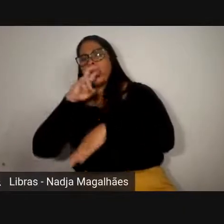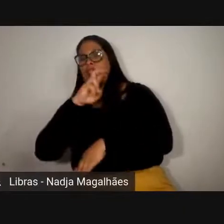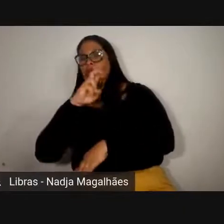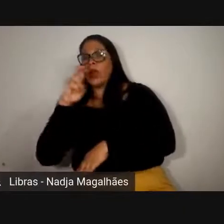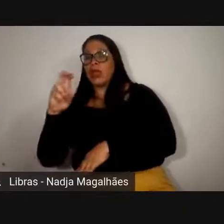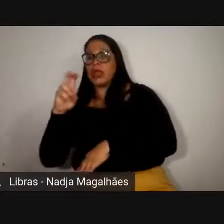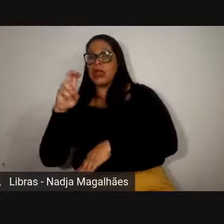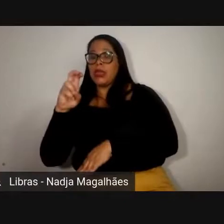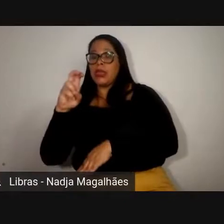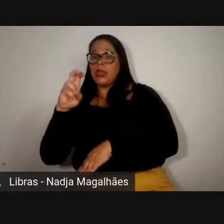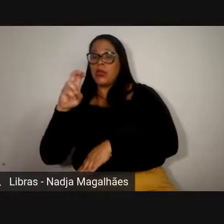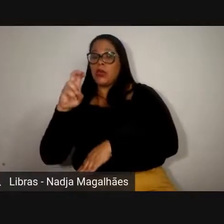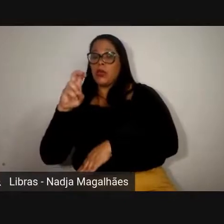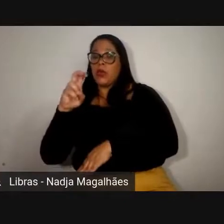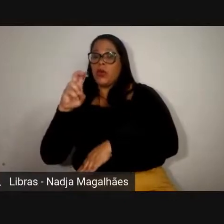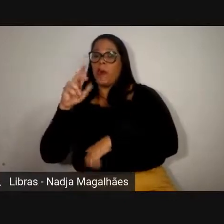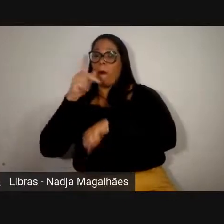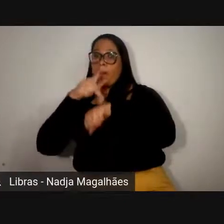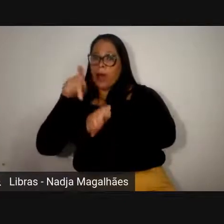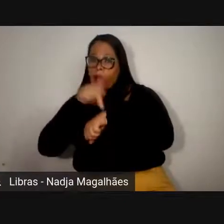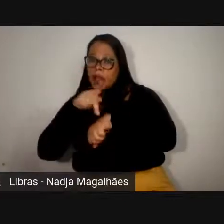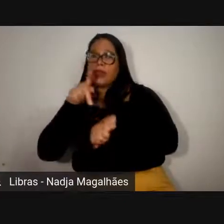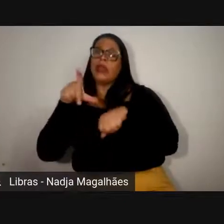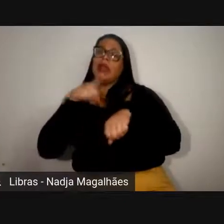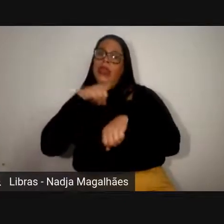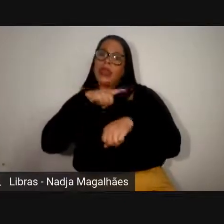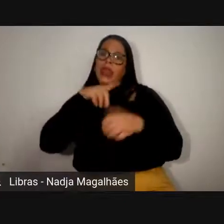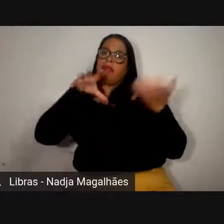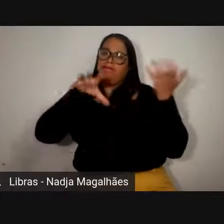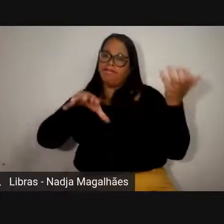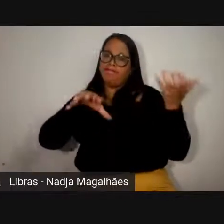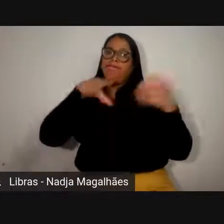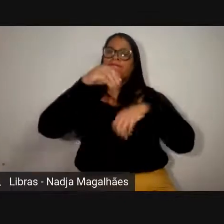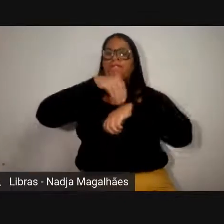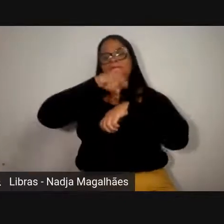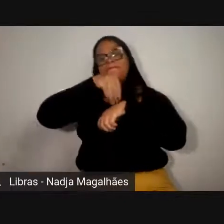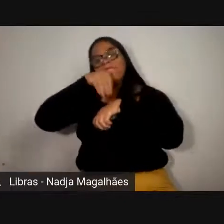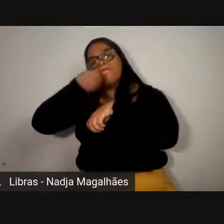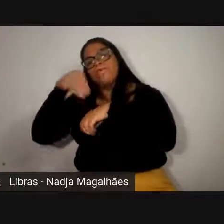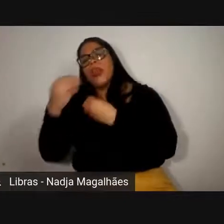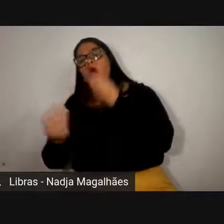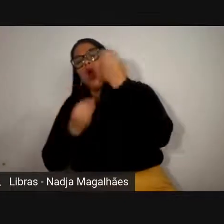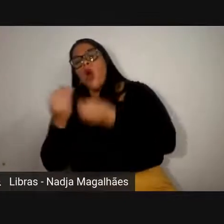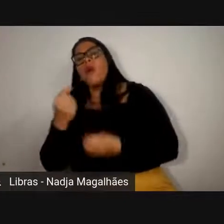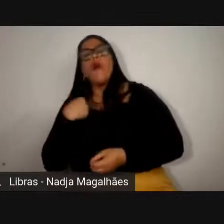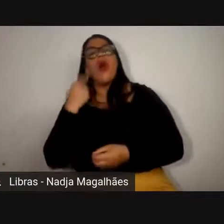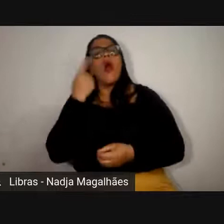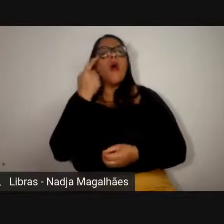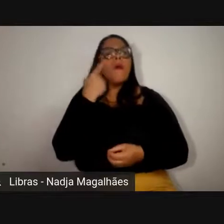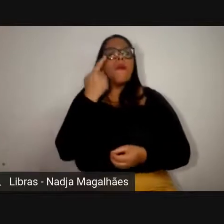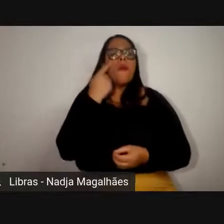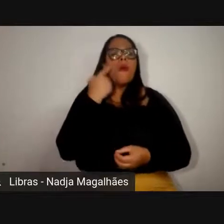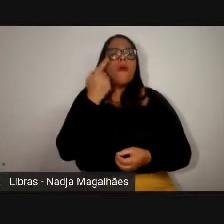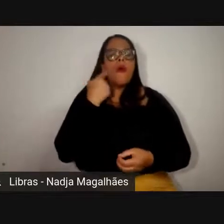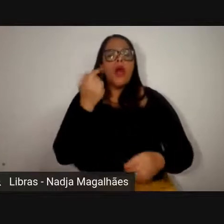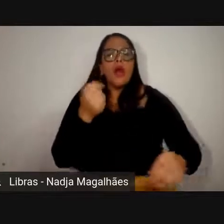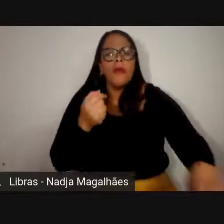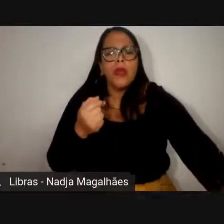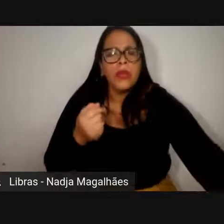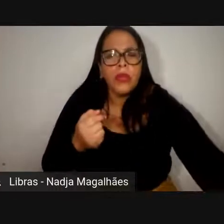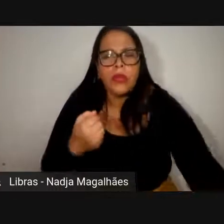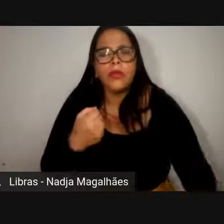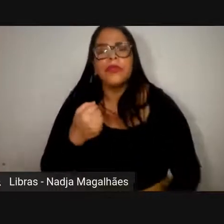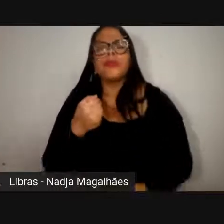casas legislativas, para que elas respondessem alguns dados sob o ponto de vista do próprio legislativo,